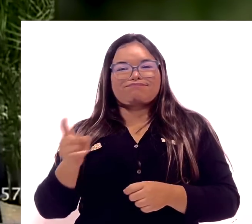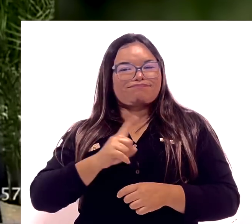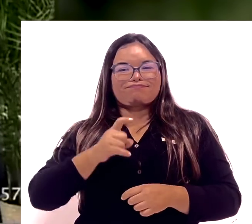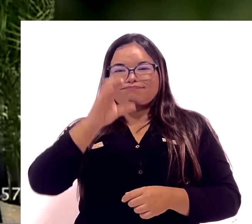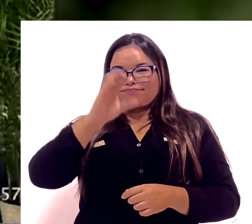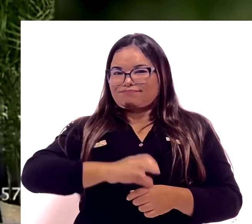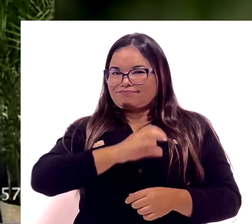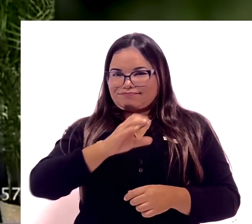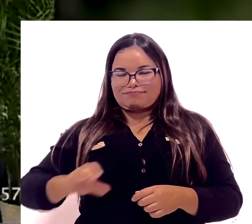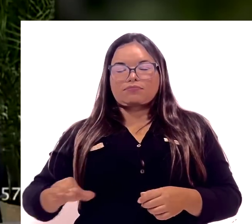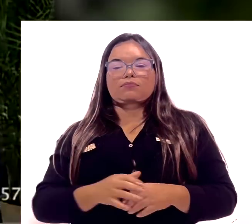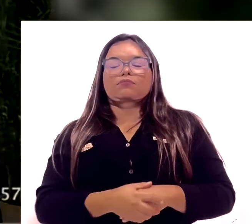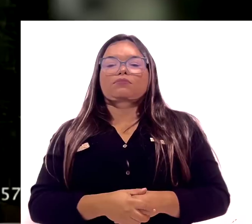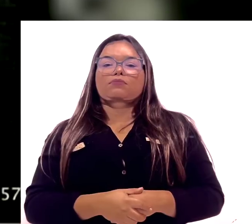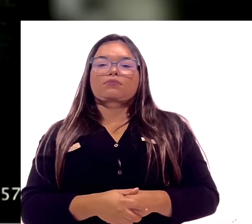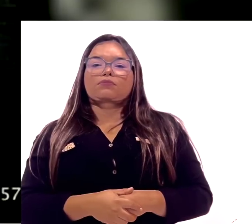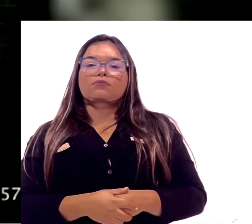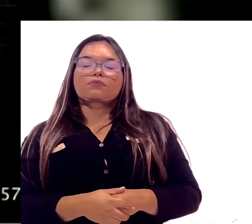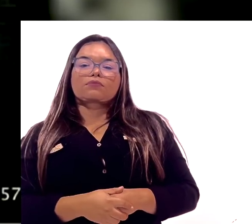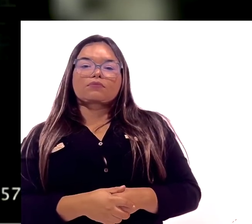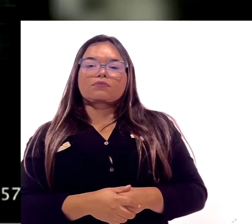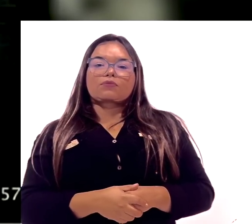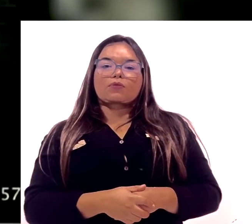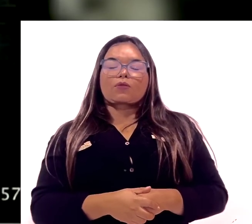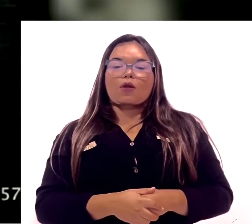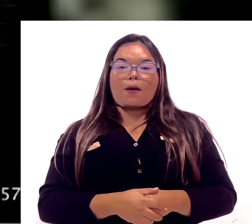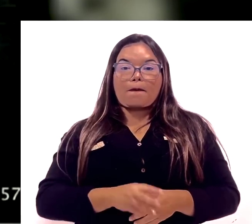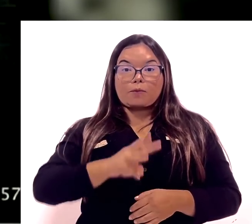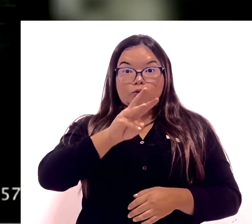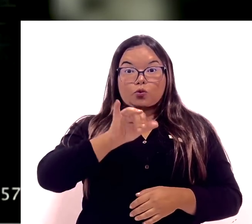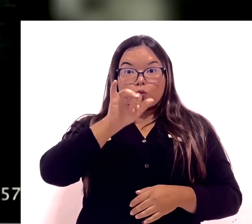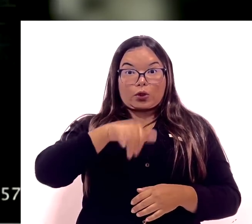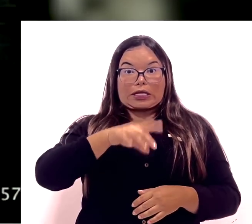na Câmara da cidade, eles tinham uma escultura